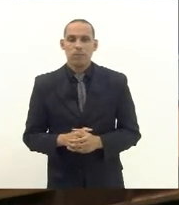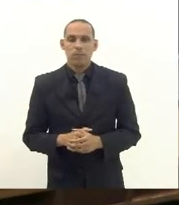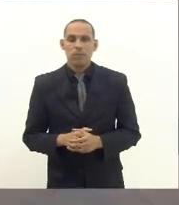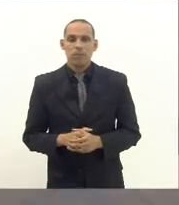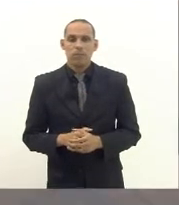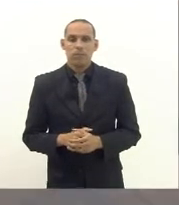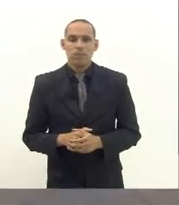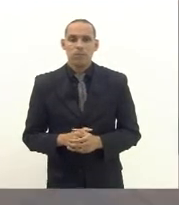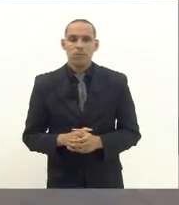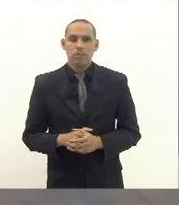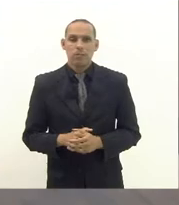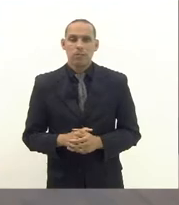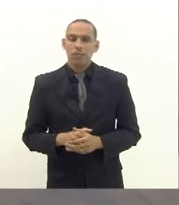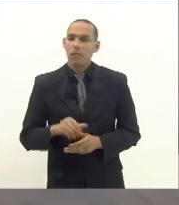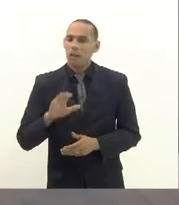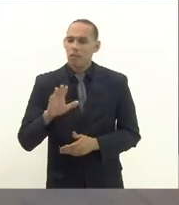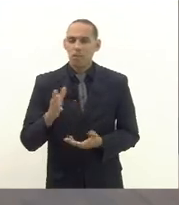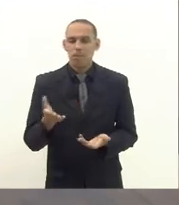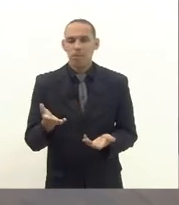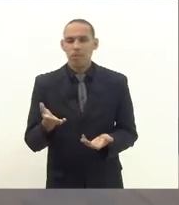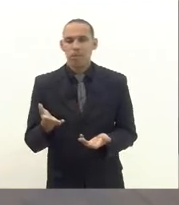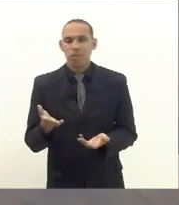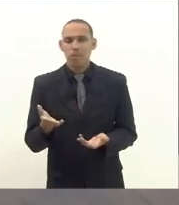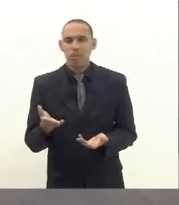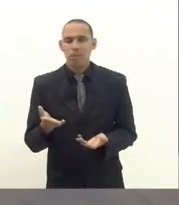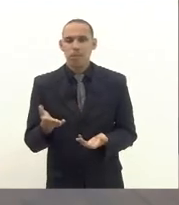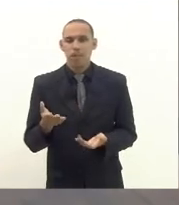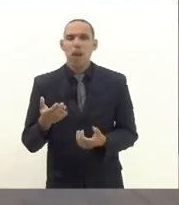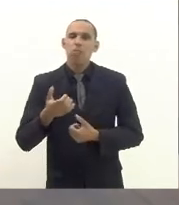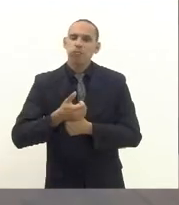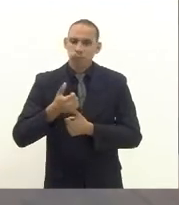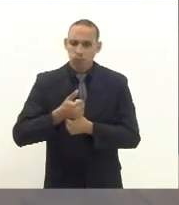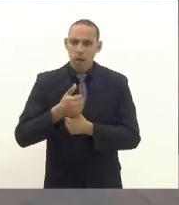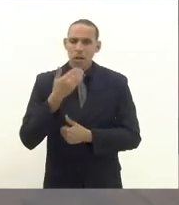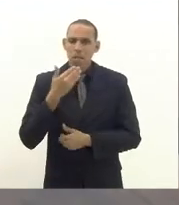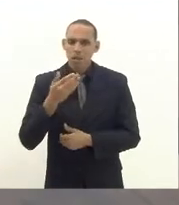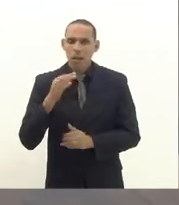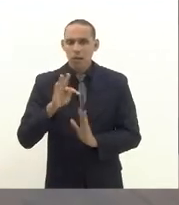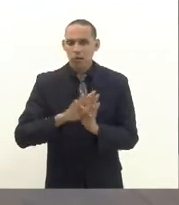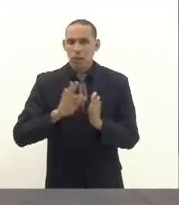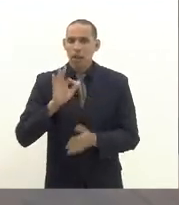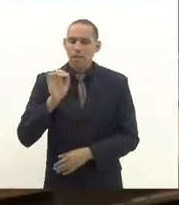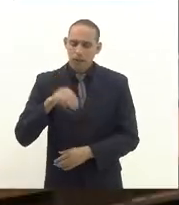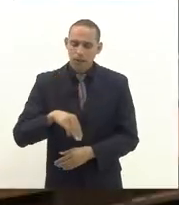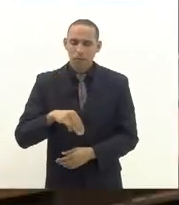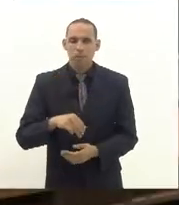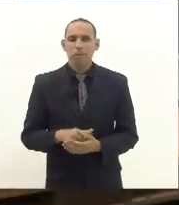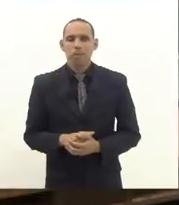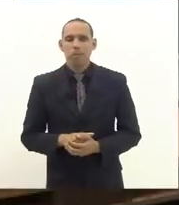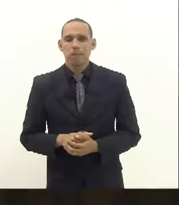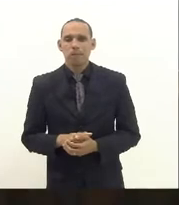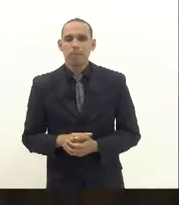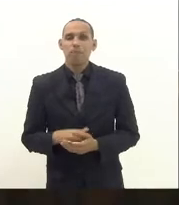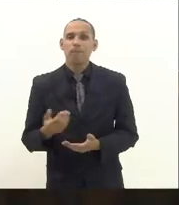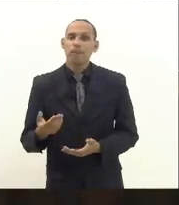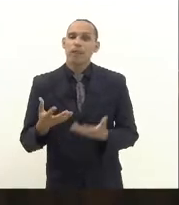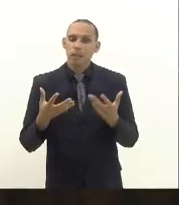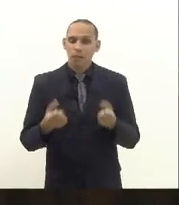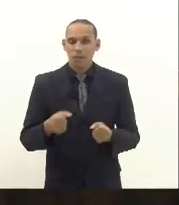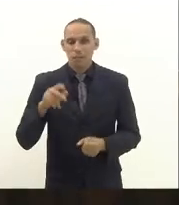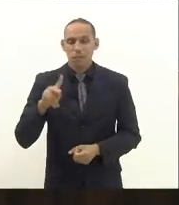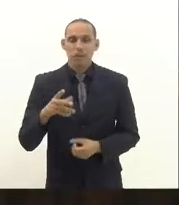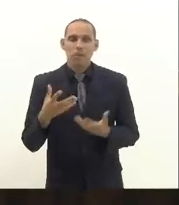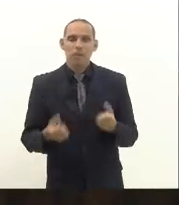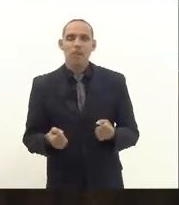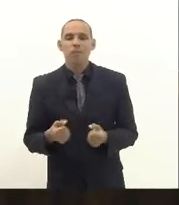Ah mas está em jogar concluído do substitutivo de não falar final de redação o que a presidência de férias